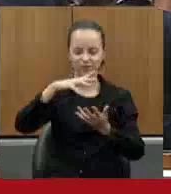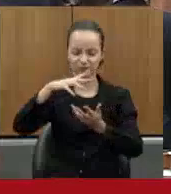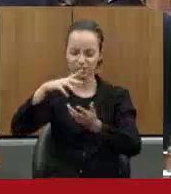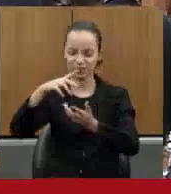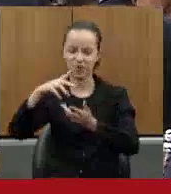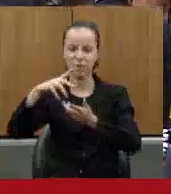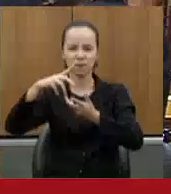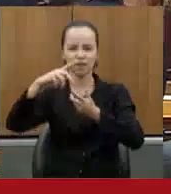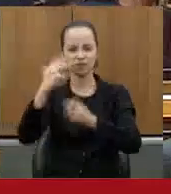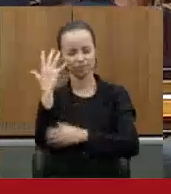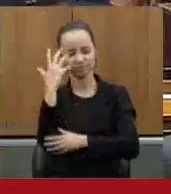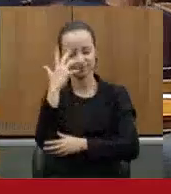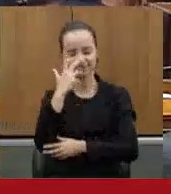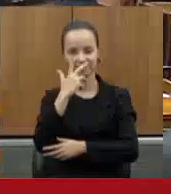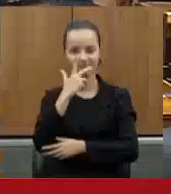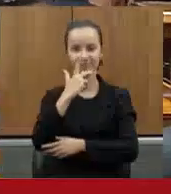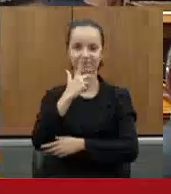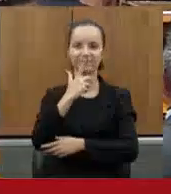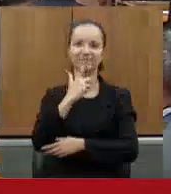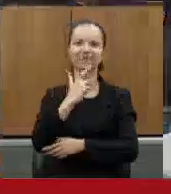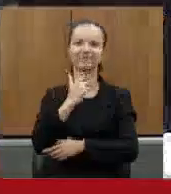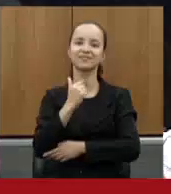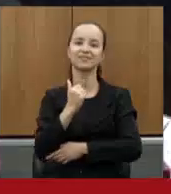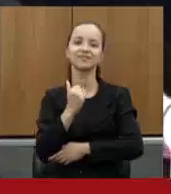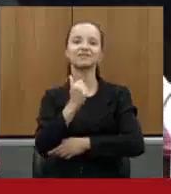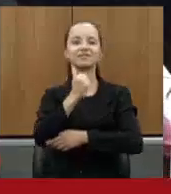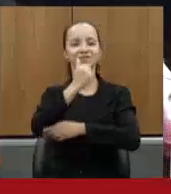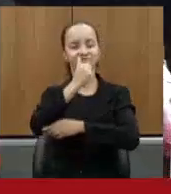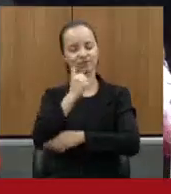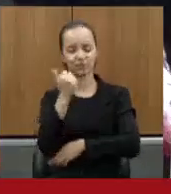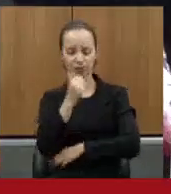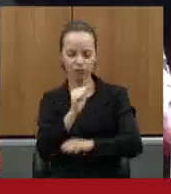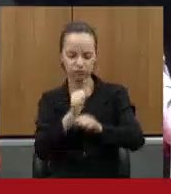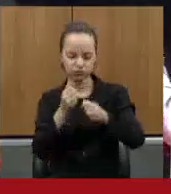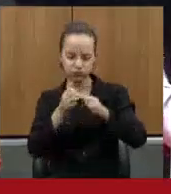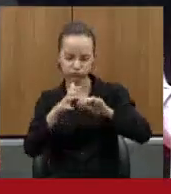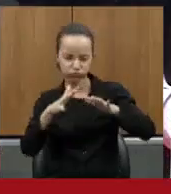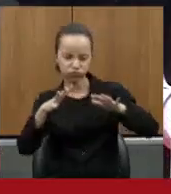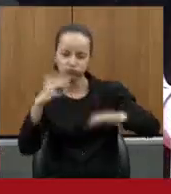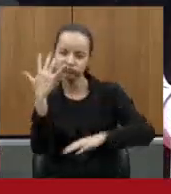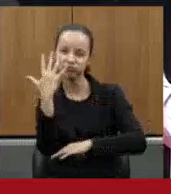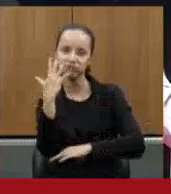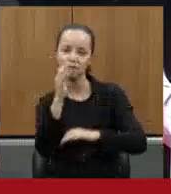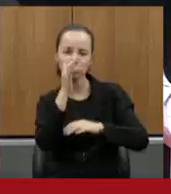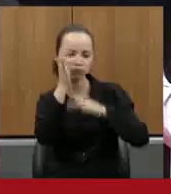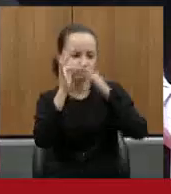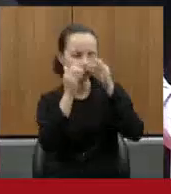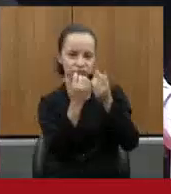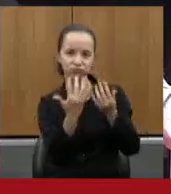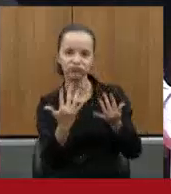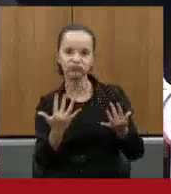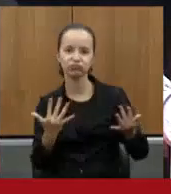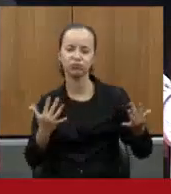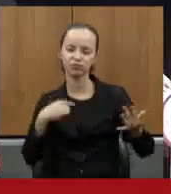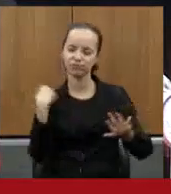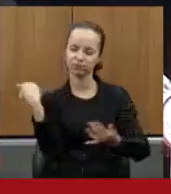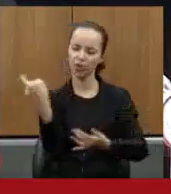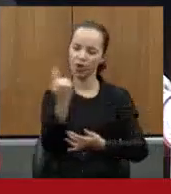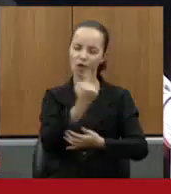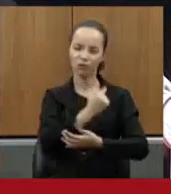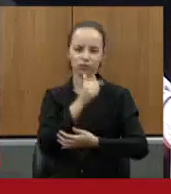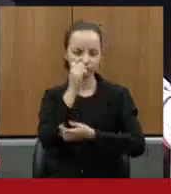terra mais garrida, Deus e sonhos lindos, campos têm mais flores,